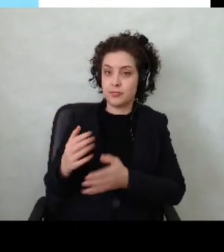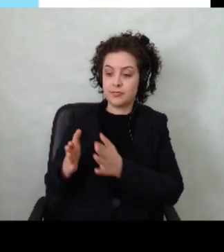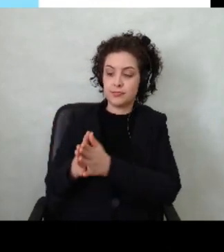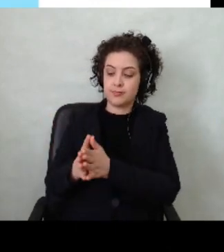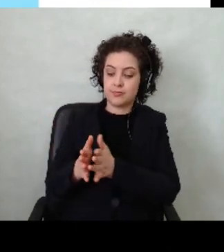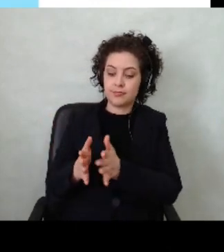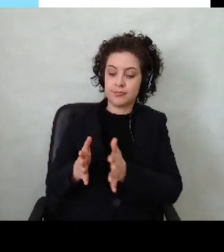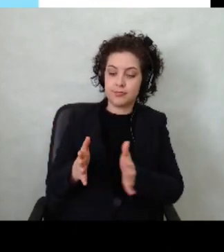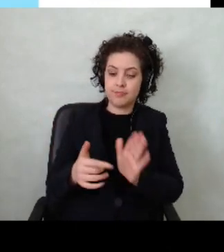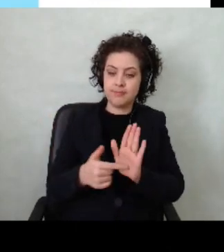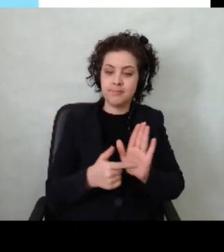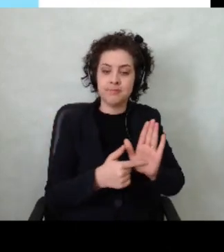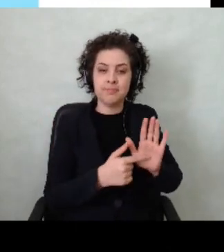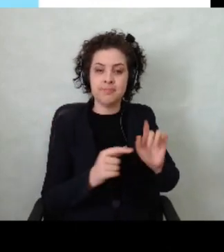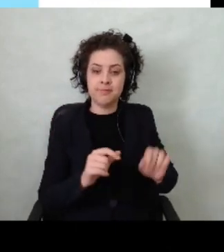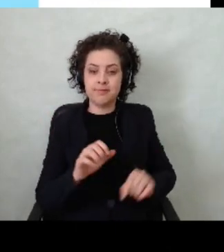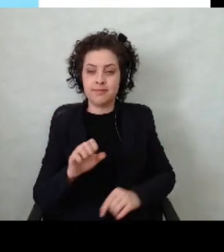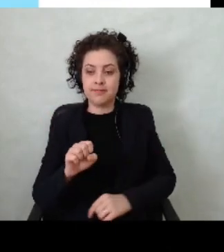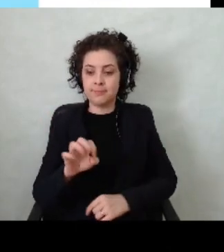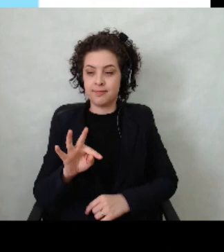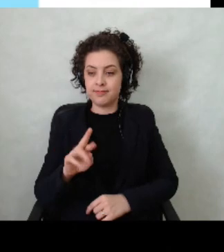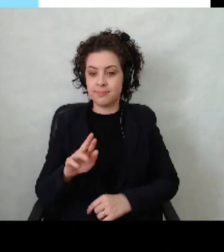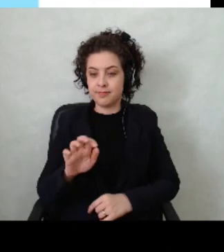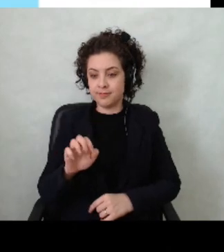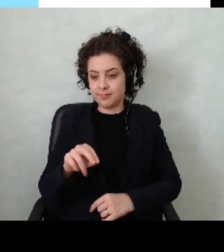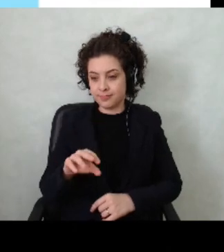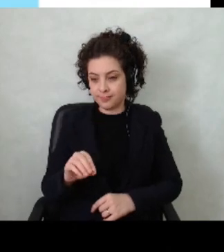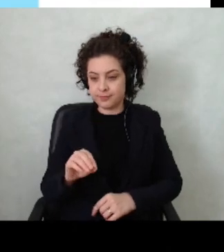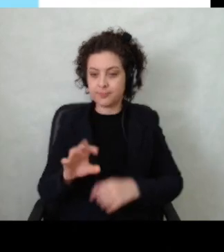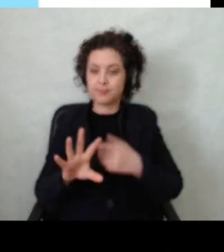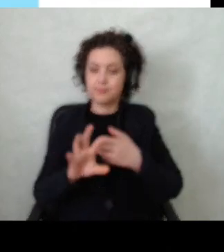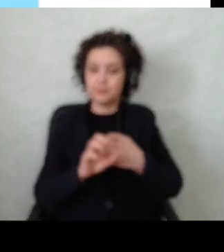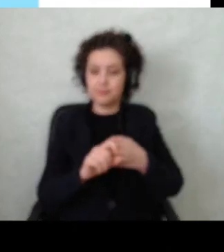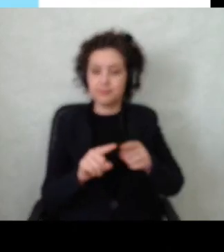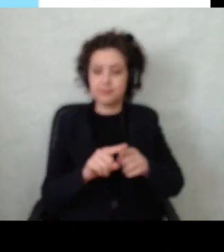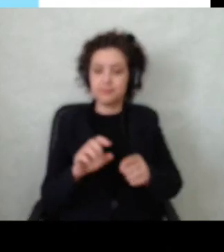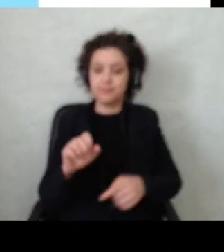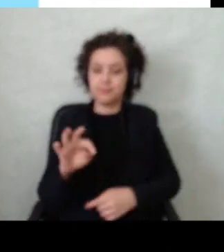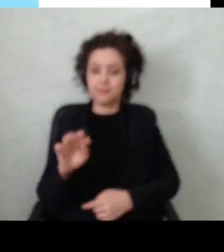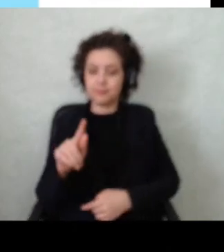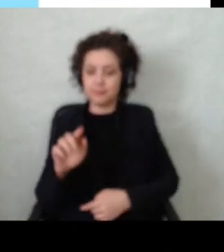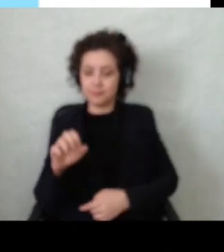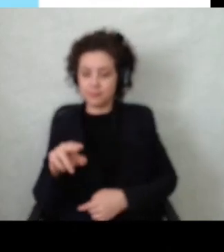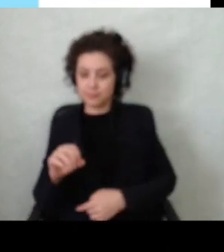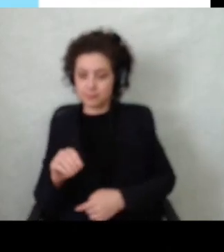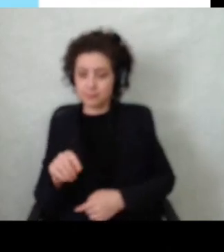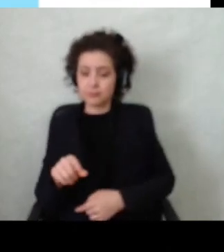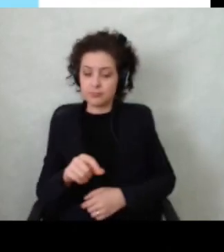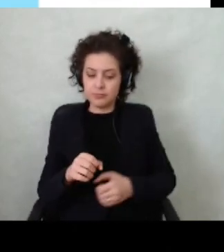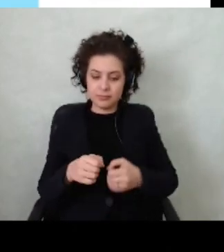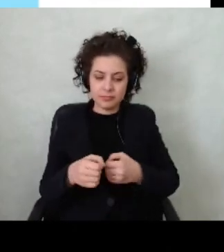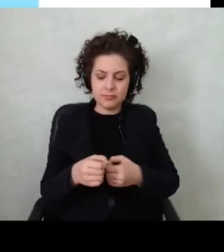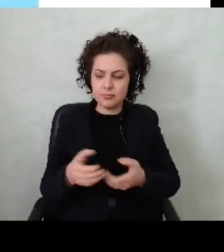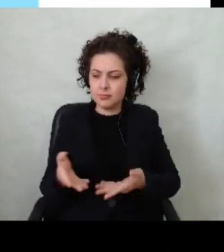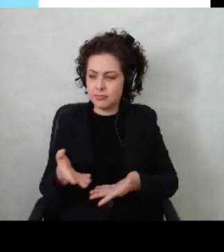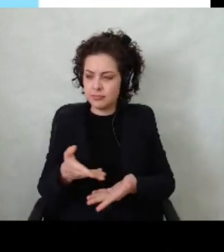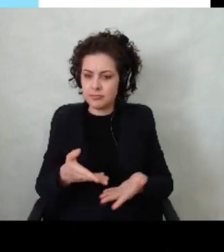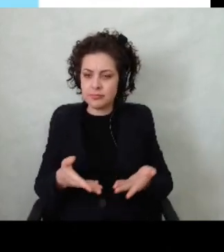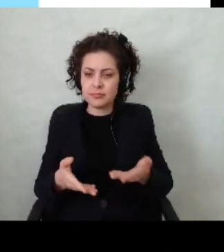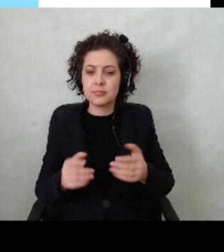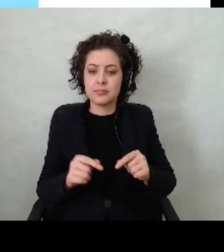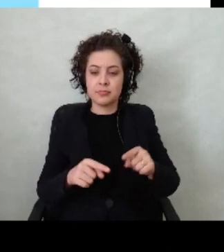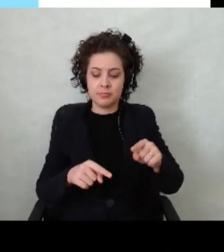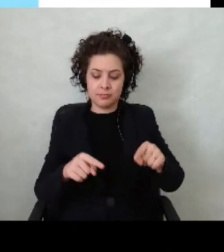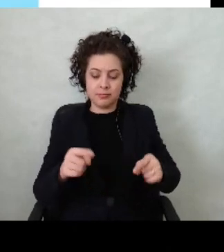que o estrógeno, os receptores e até mesmo o estrógeno, eles podem modular a expressão gênica de